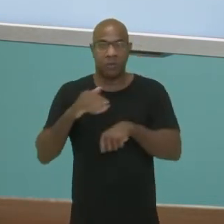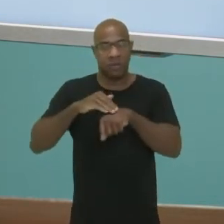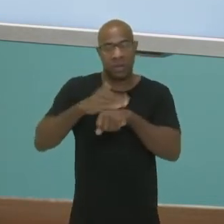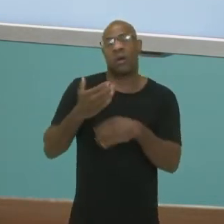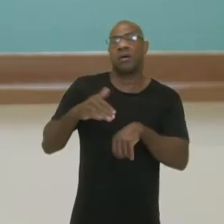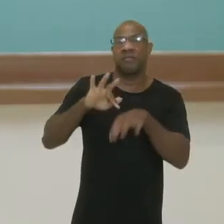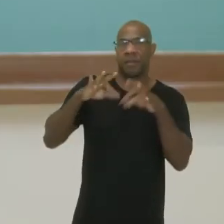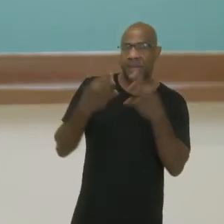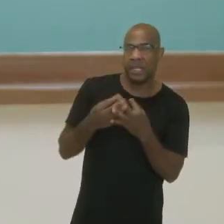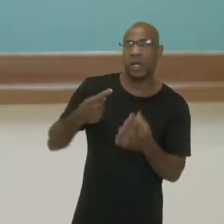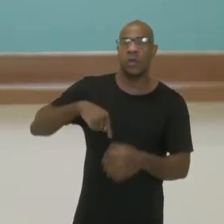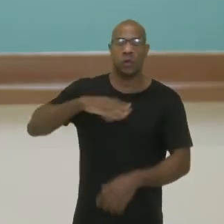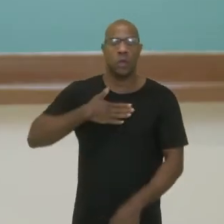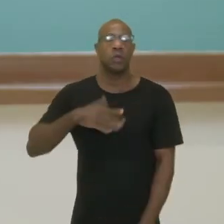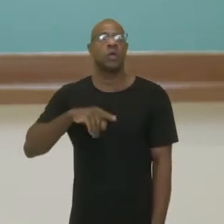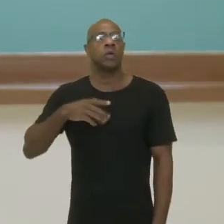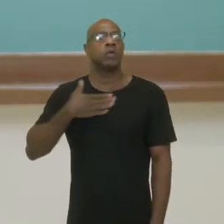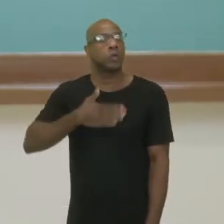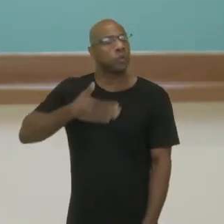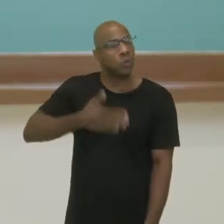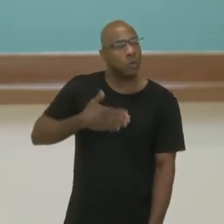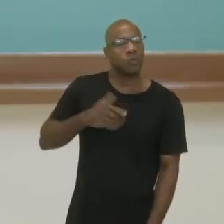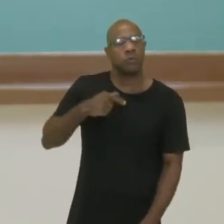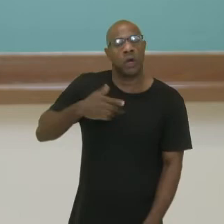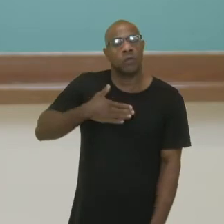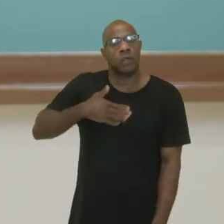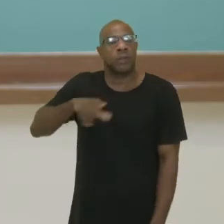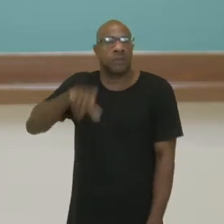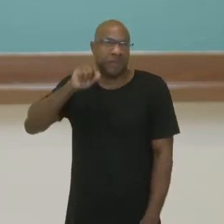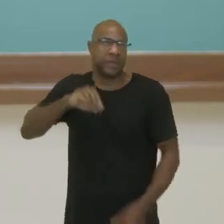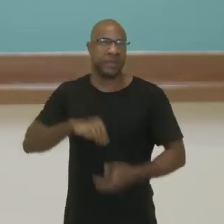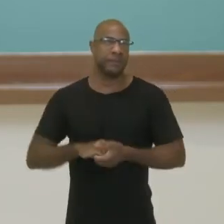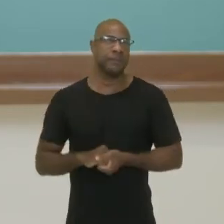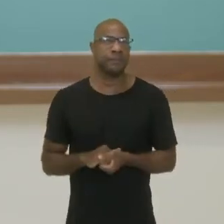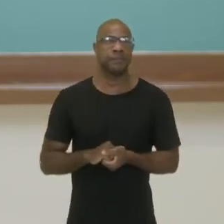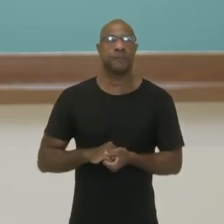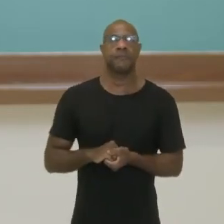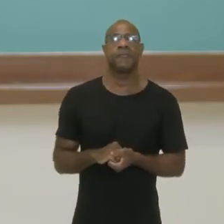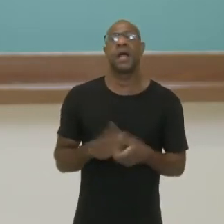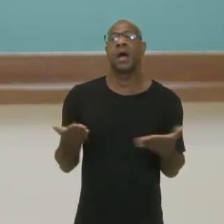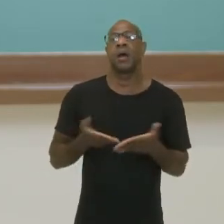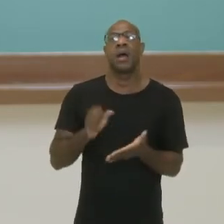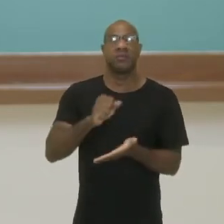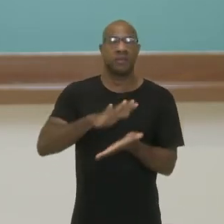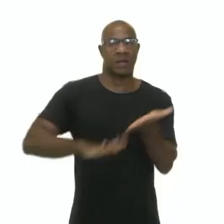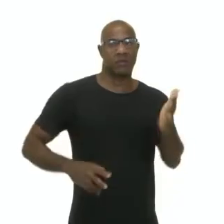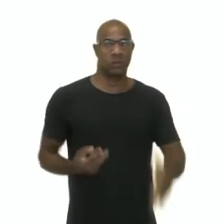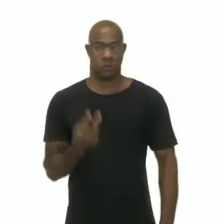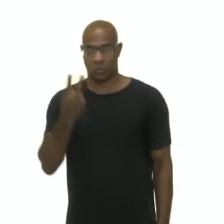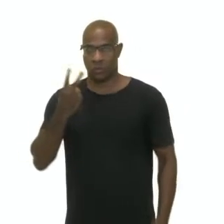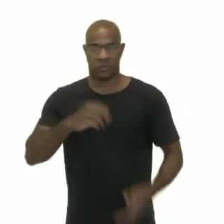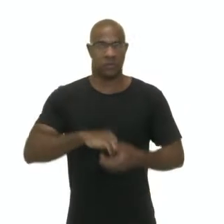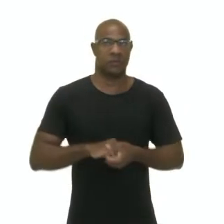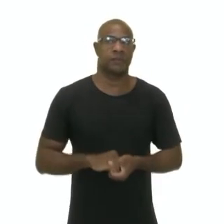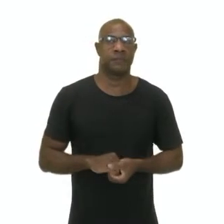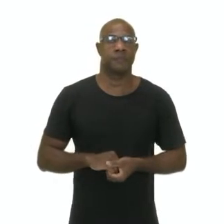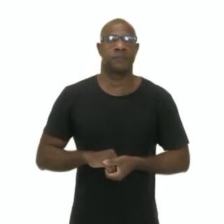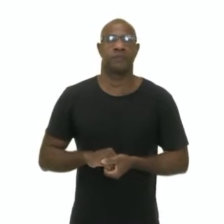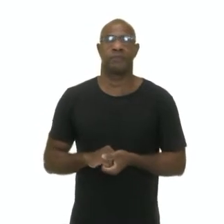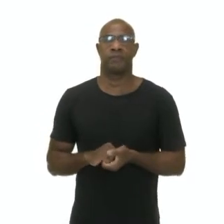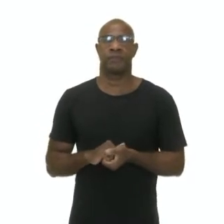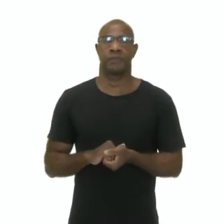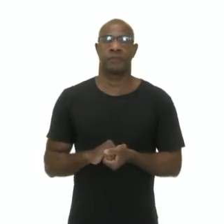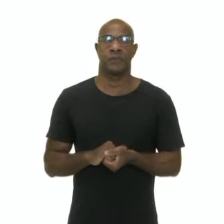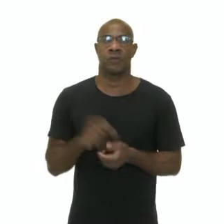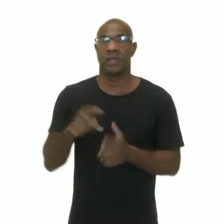família dela, sobre o que ela gosta e aquilo que ela não gosta, certo? Então, vamos aí para a atividade 2. O que diz a atividade 2? Vai